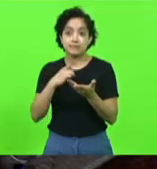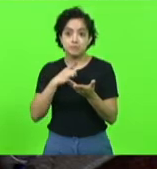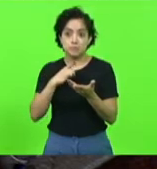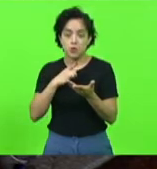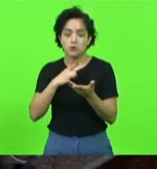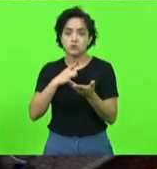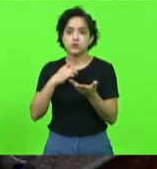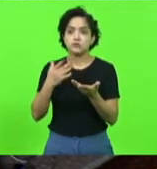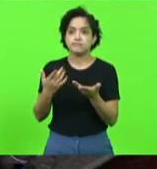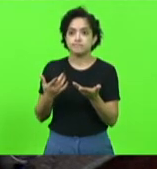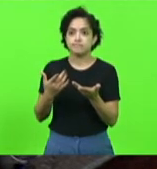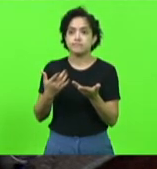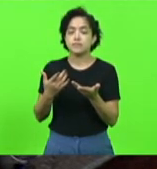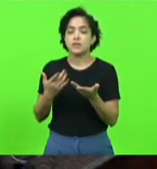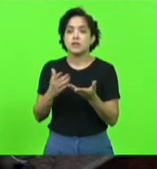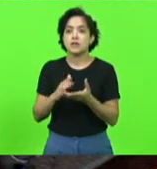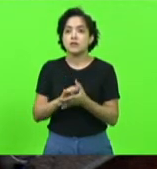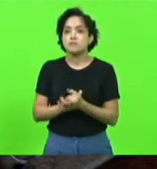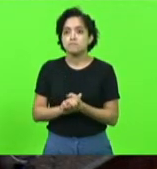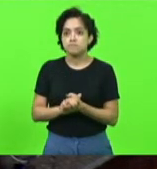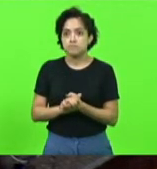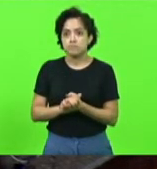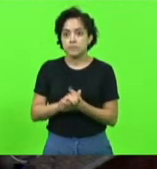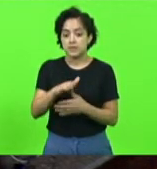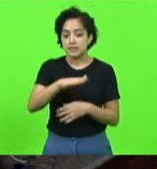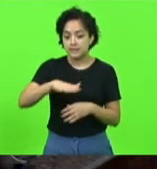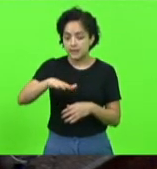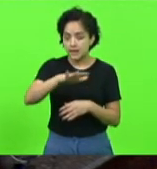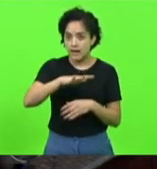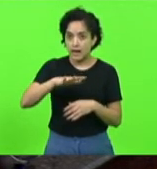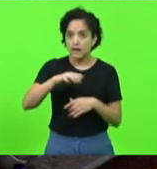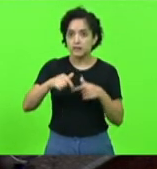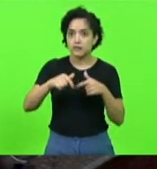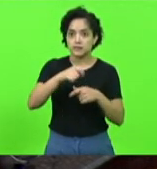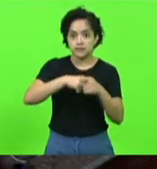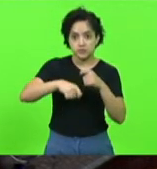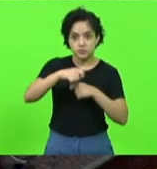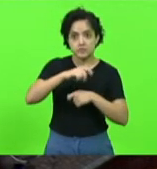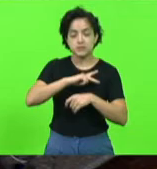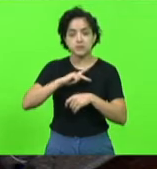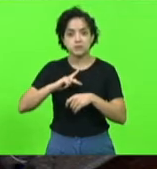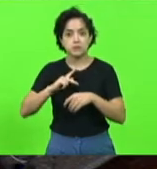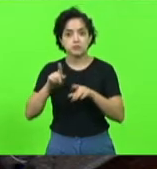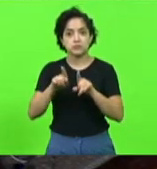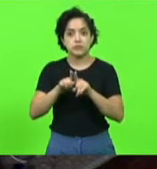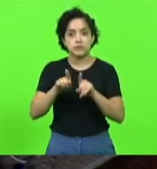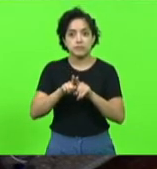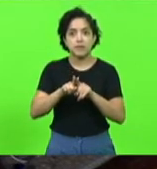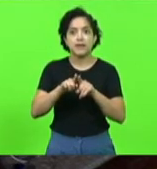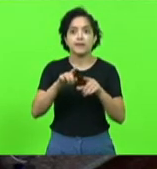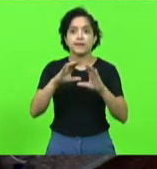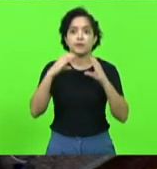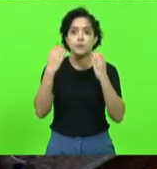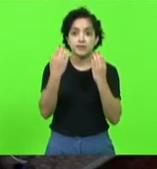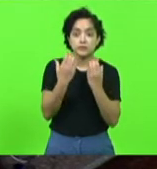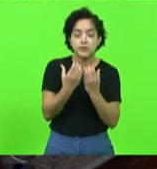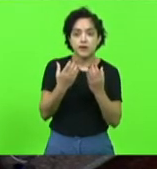vários autores na área da administração pública, autoridades, comunidades, setor